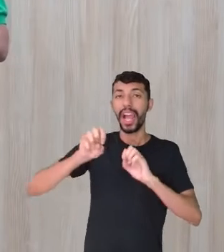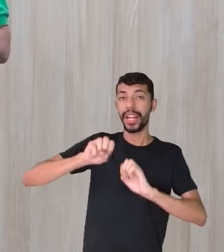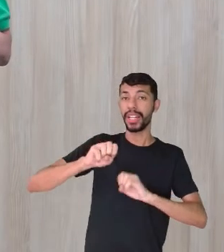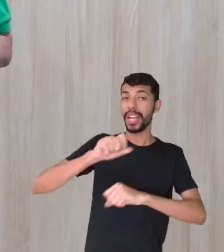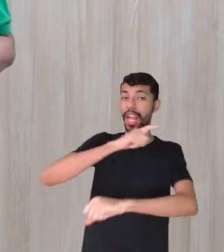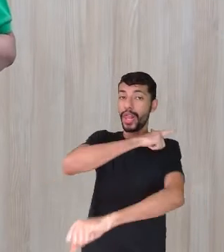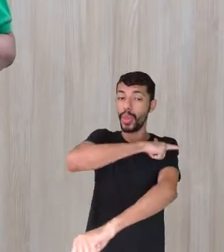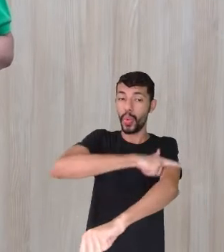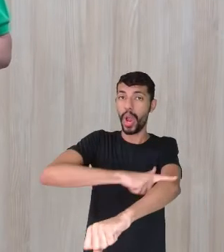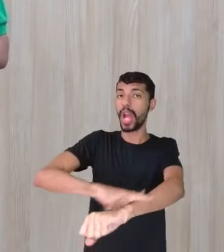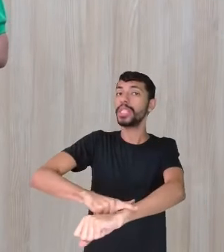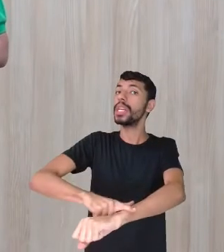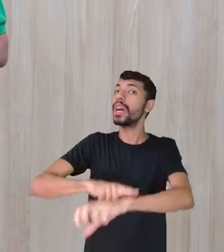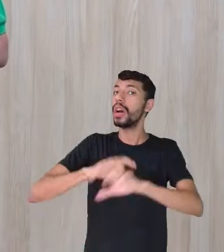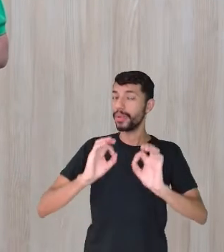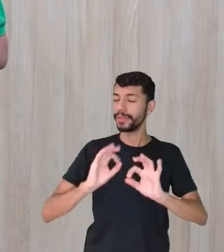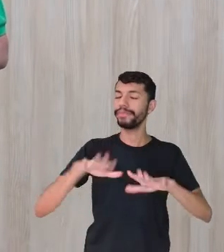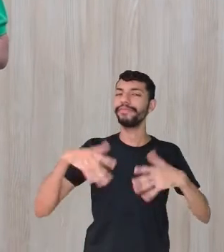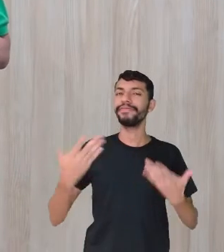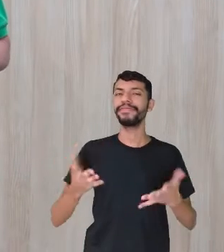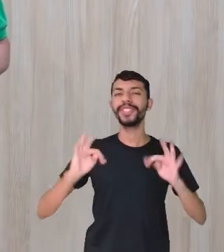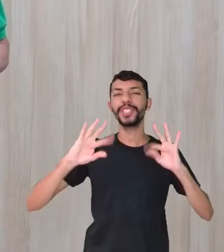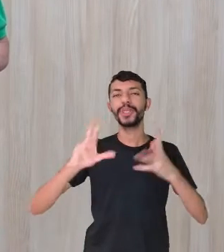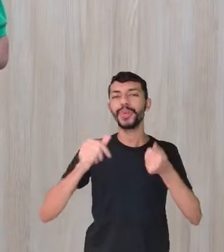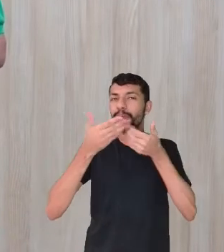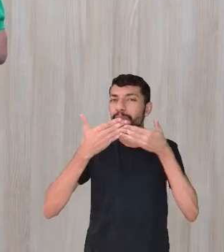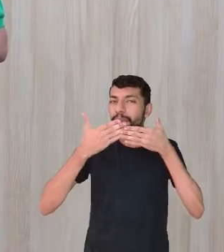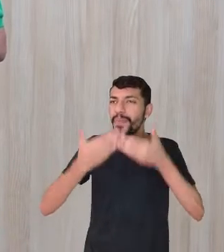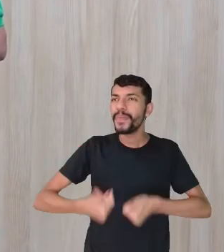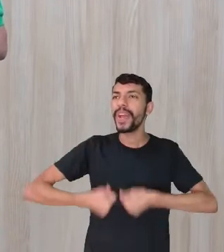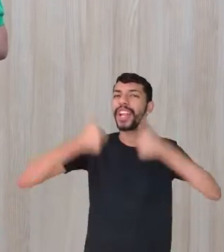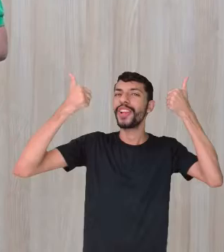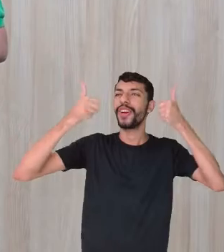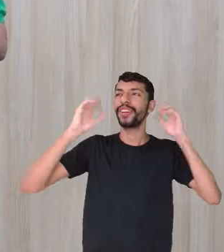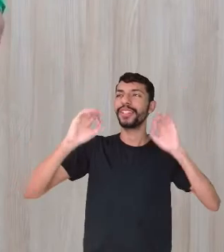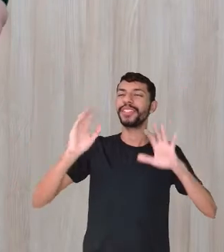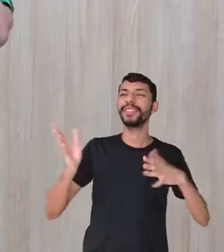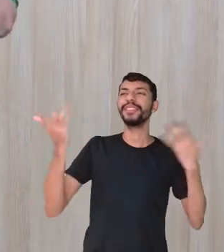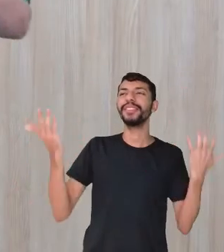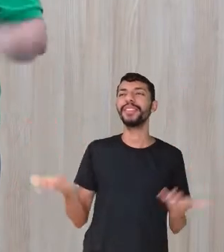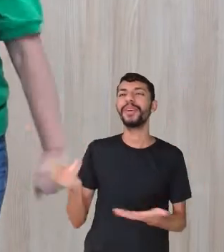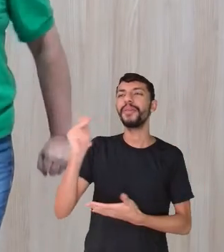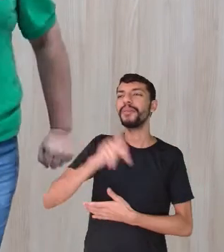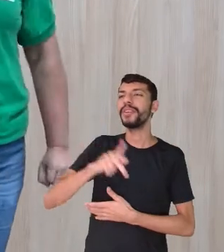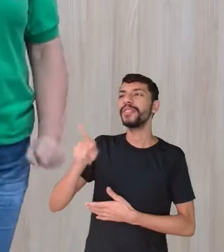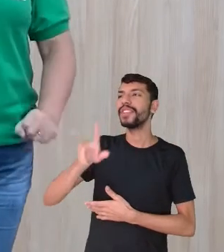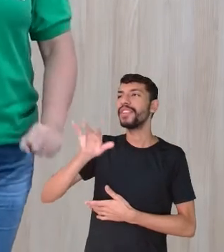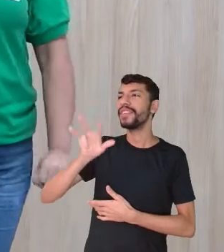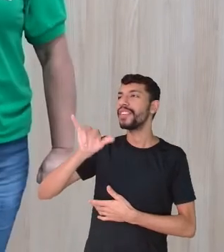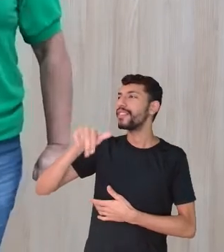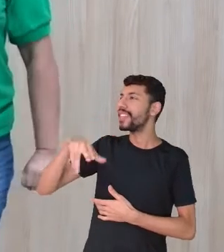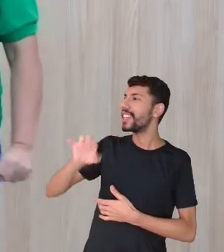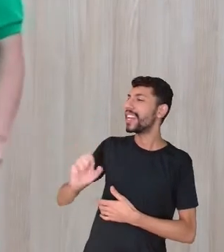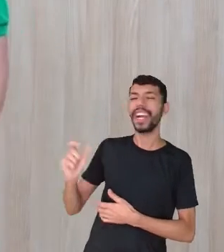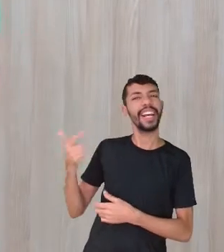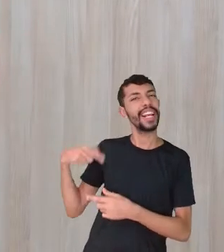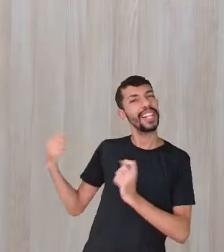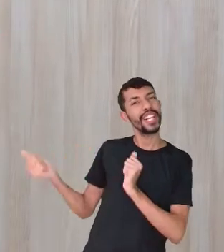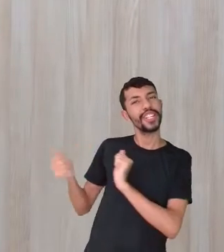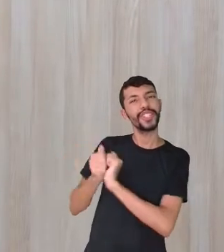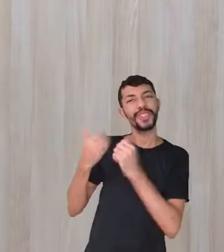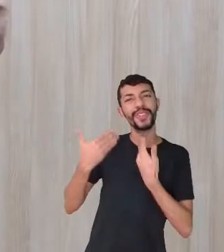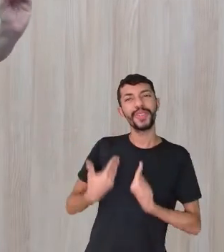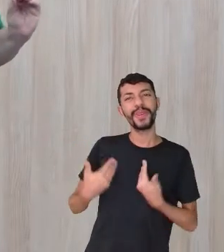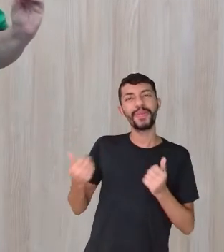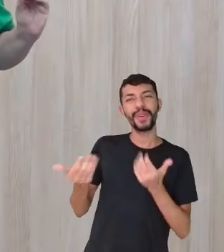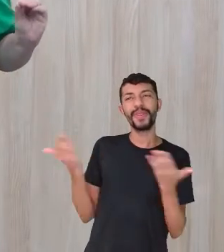e tudo fica melhor do que está. Professora Viviane, eu tenho Viviane Santos aqui comigo hoje, uma